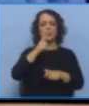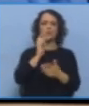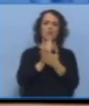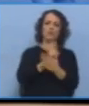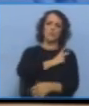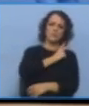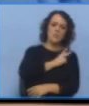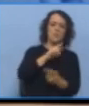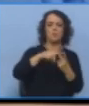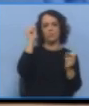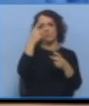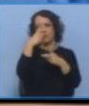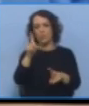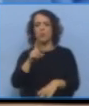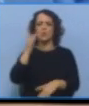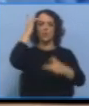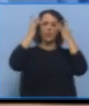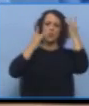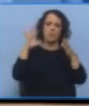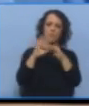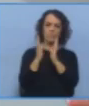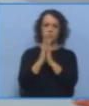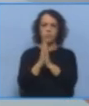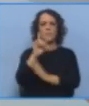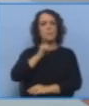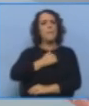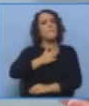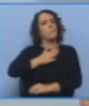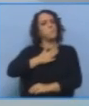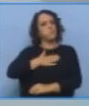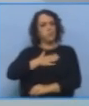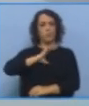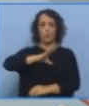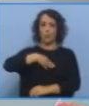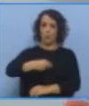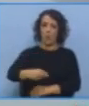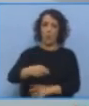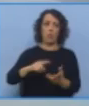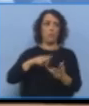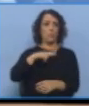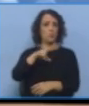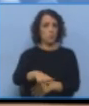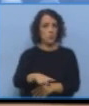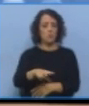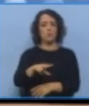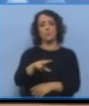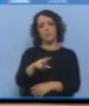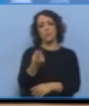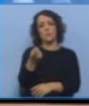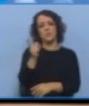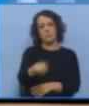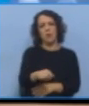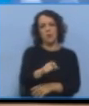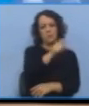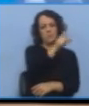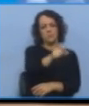professores, teólogos e empresários. Vamos ter empresários mundiais, empresários portugueses, e vamos contar com uma